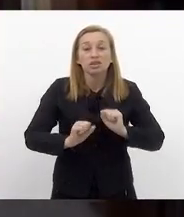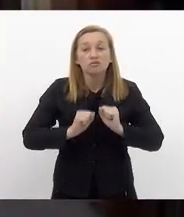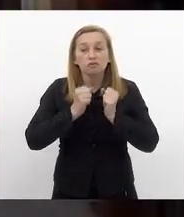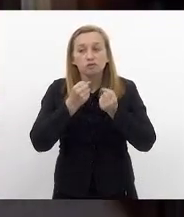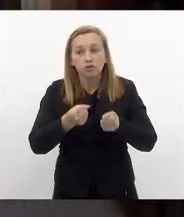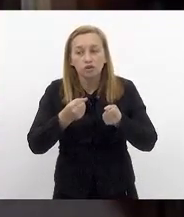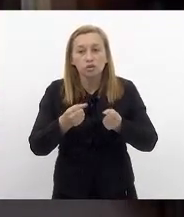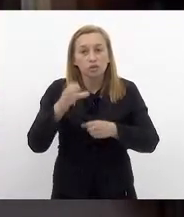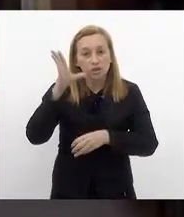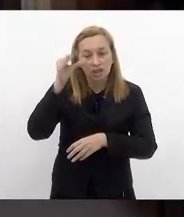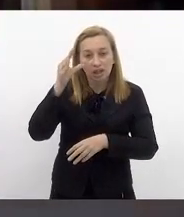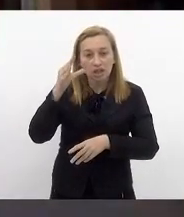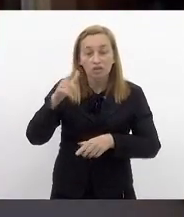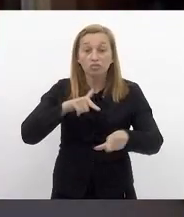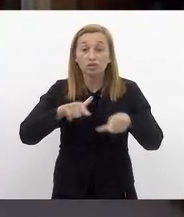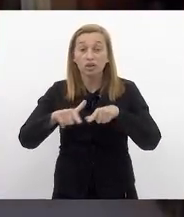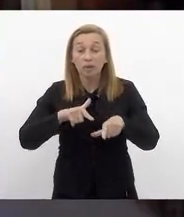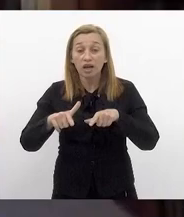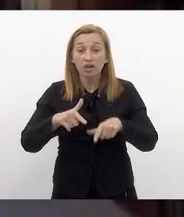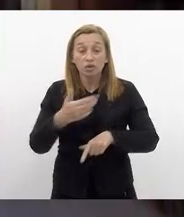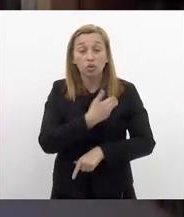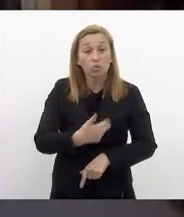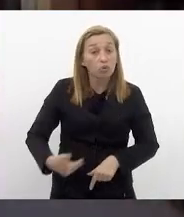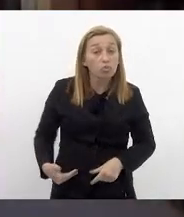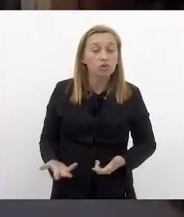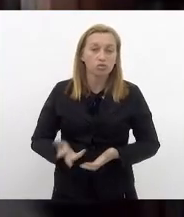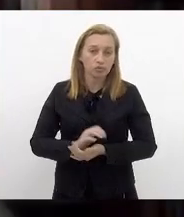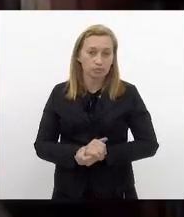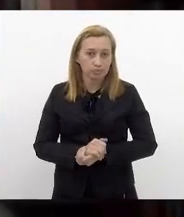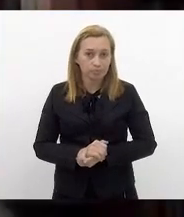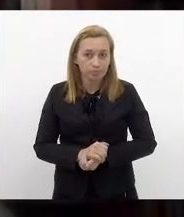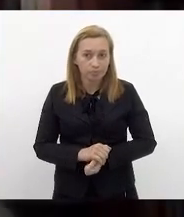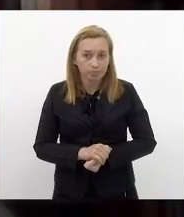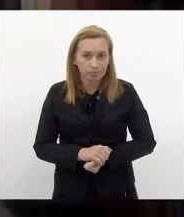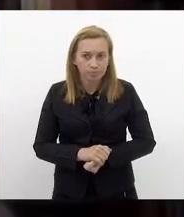interesses, tratamento do servidor público.